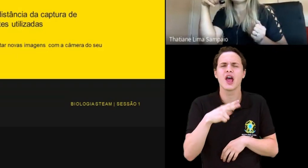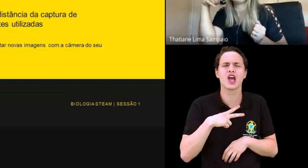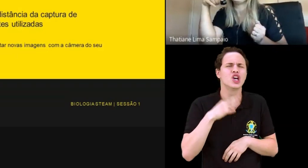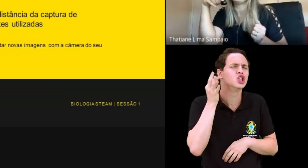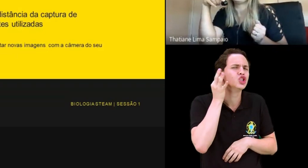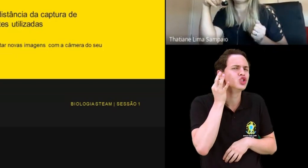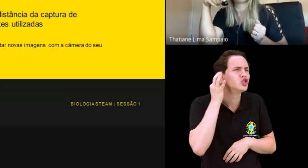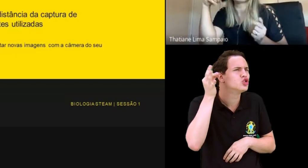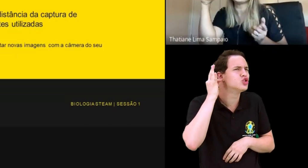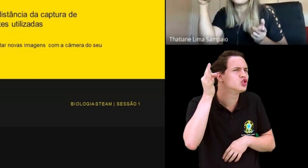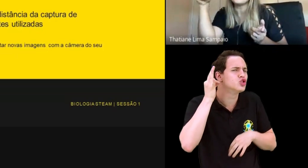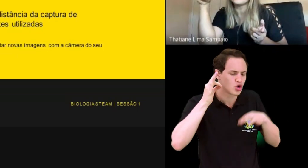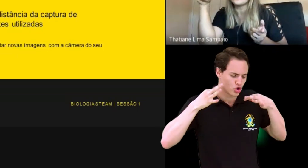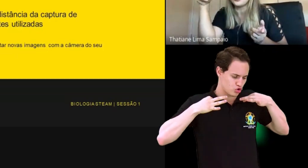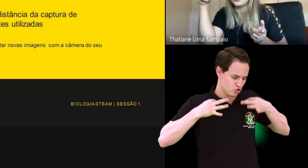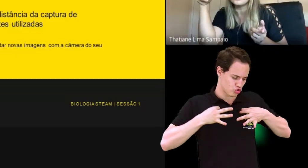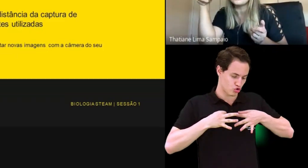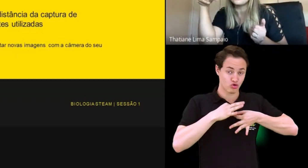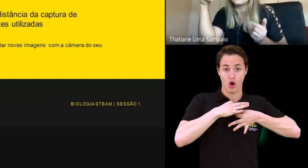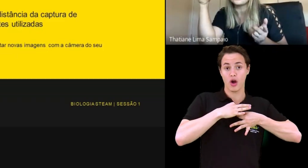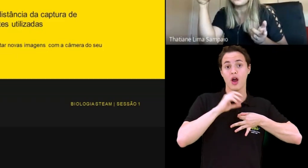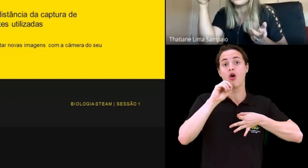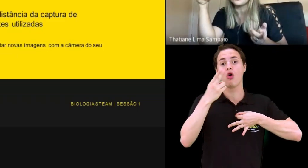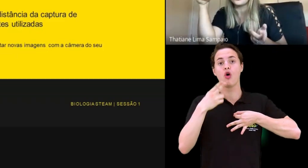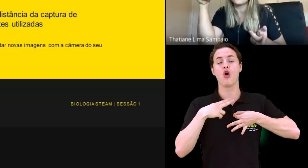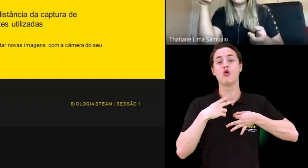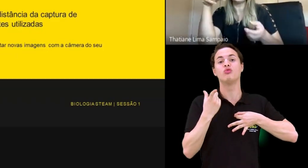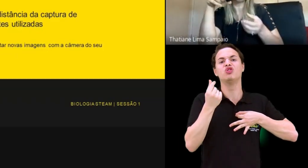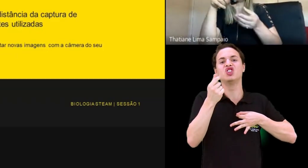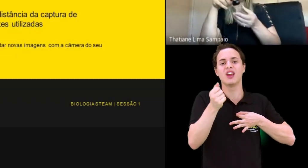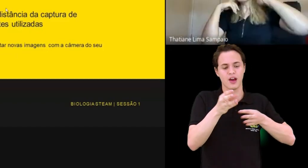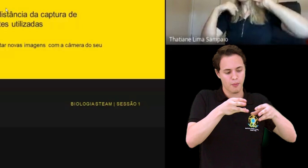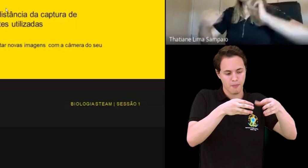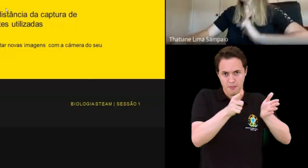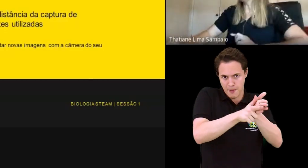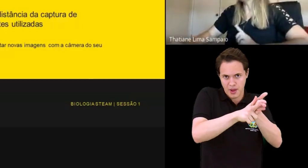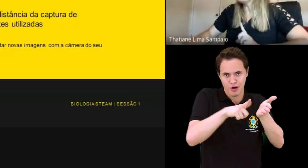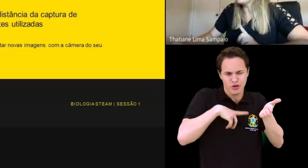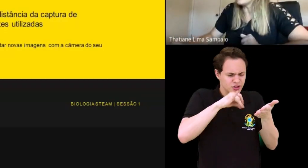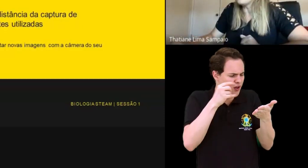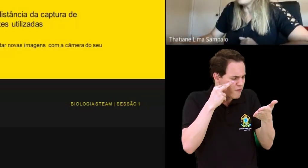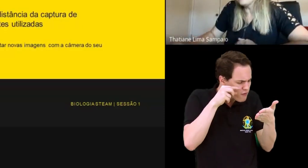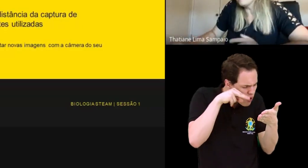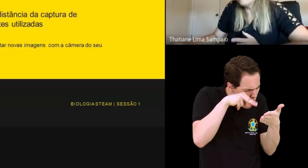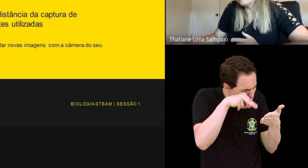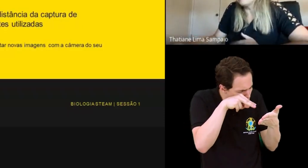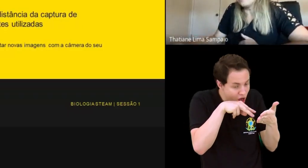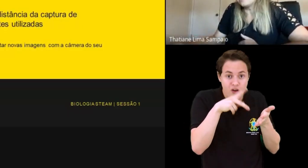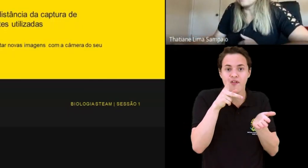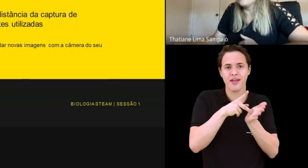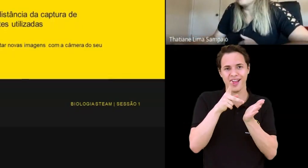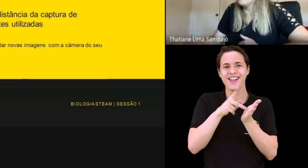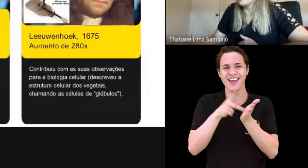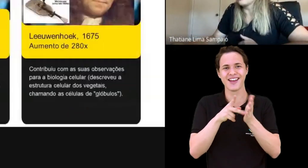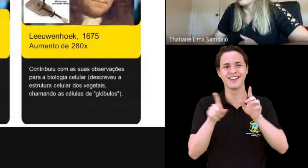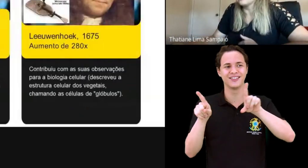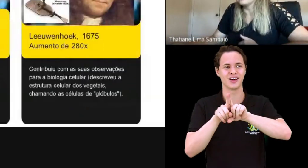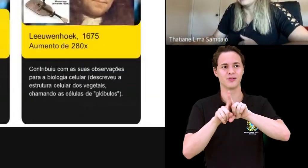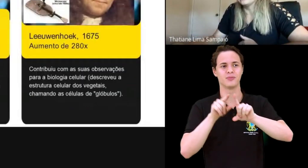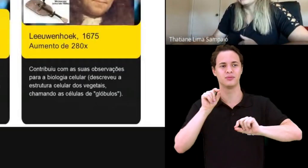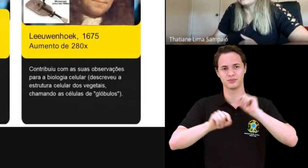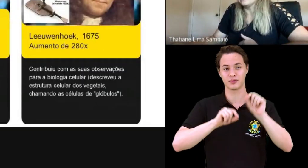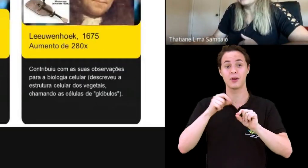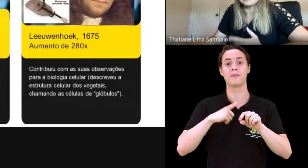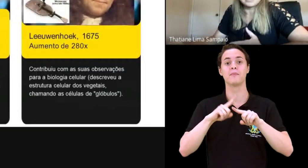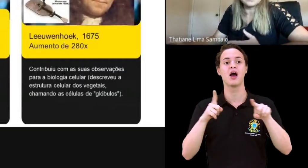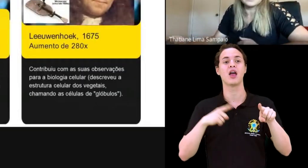para ver falsidade de notas, falsidade de documentos, mas eu vou ensinar vocês como fazer uma coisa com as coisas